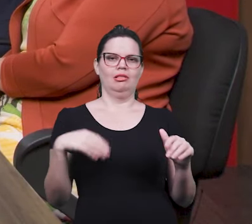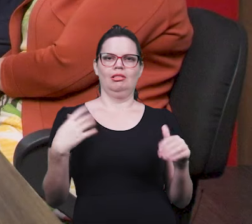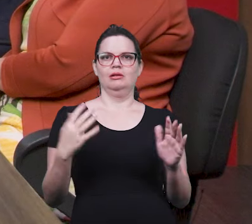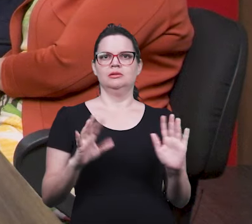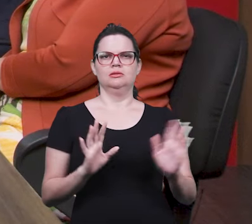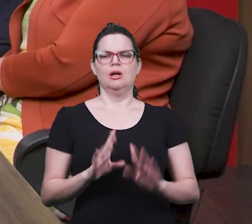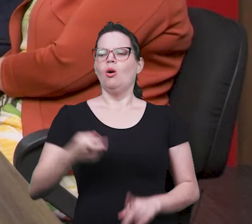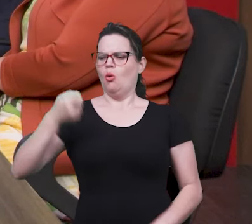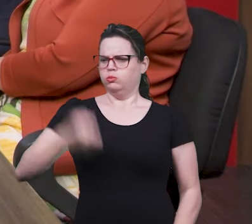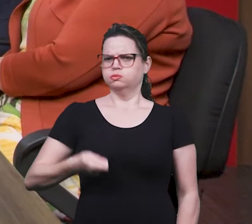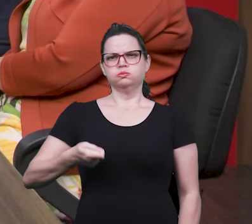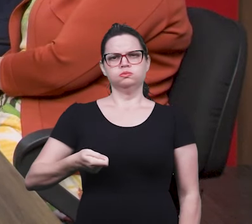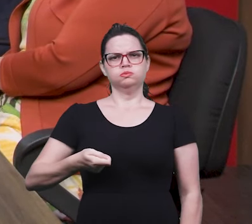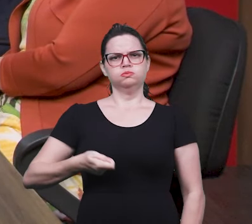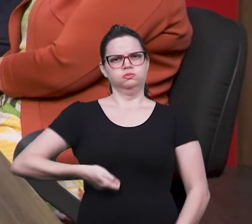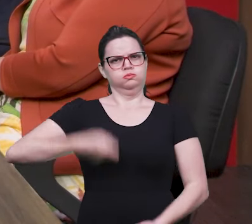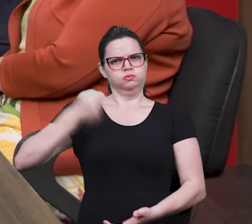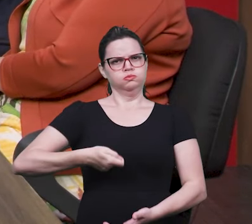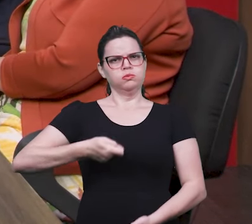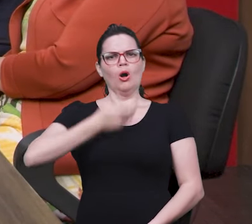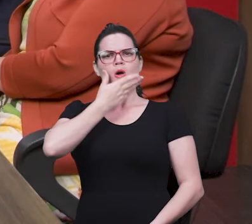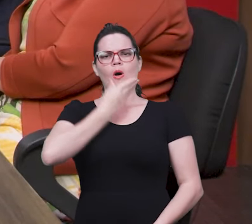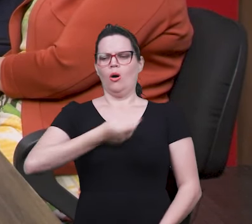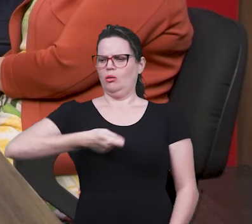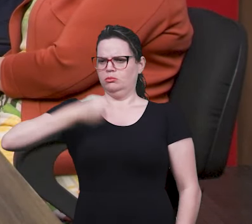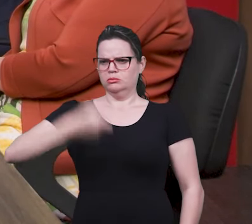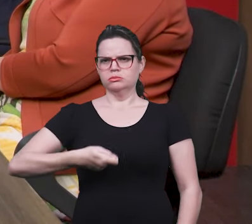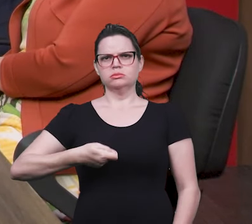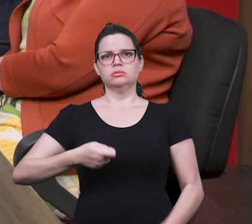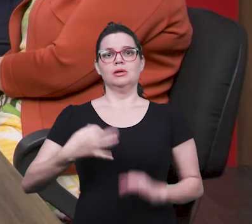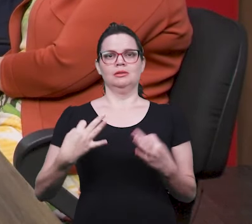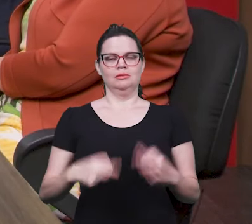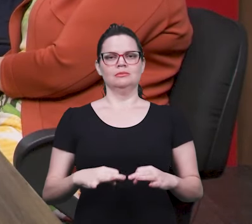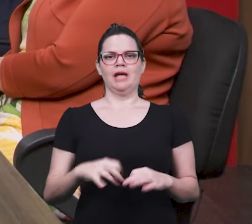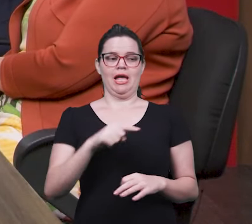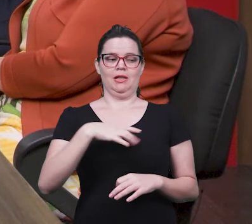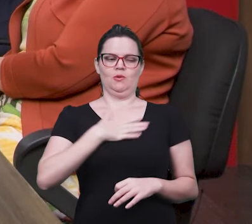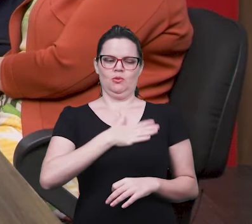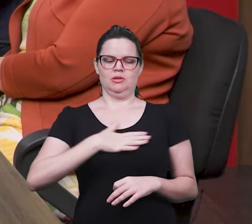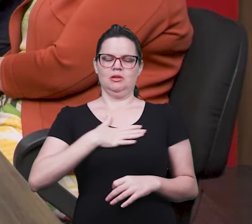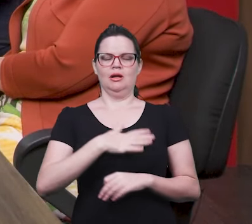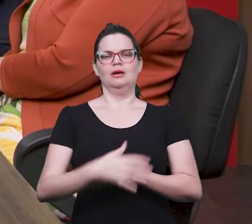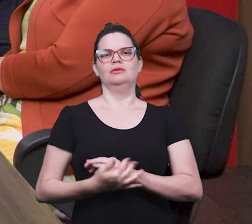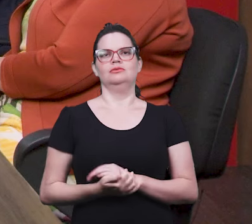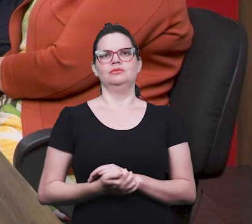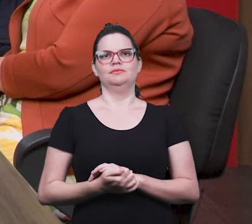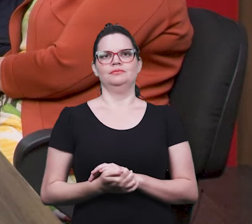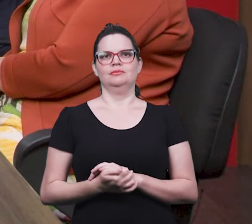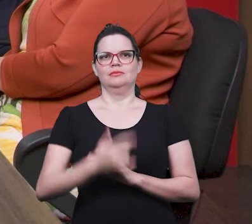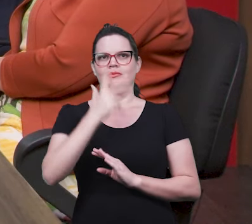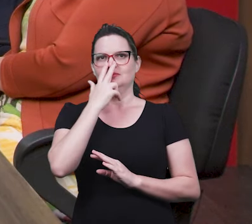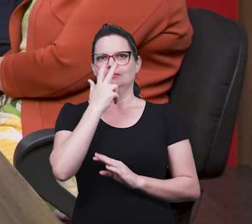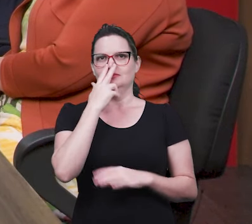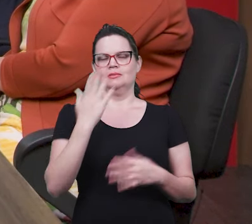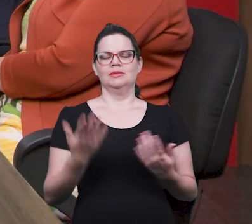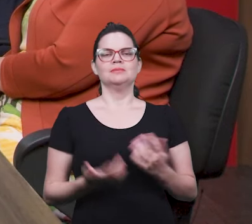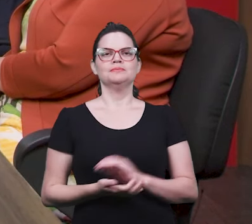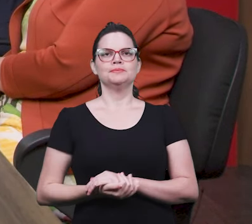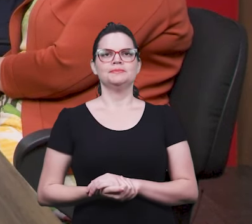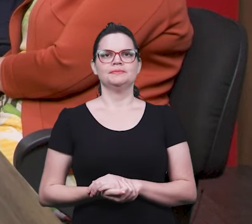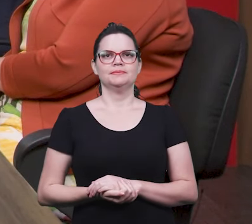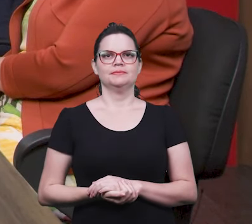Sumia, homem, tem que ser homem. Aquela coisa, entendeu? Então aquilo fortalecia. Aquele ego de